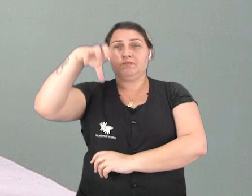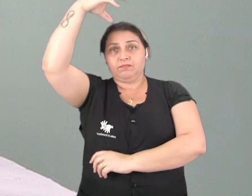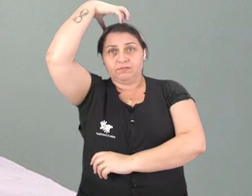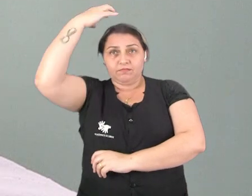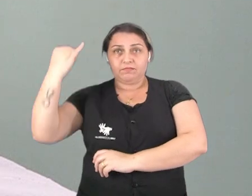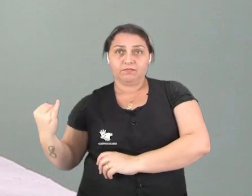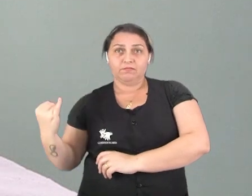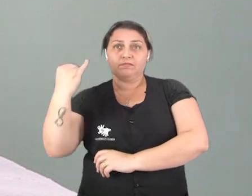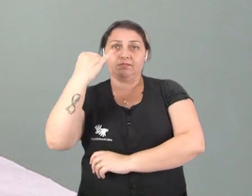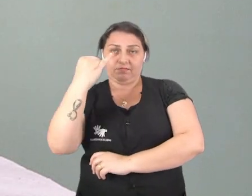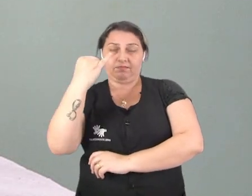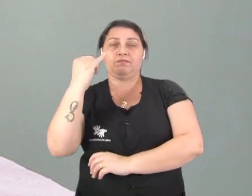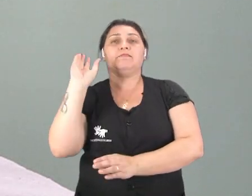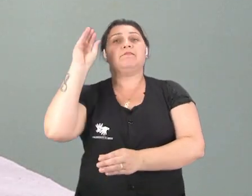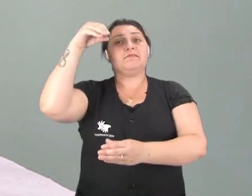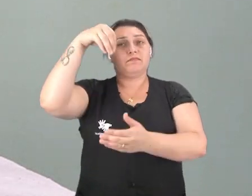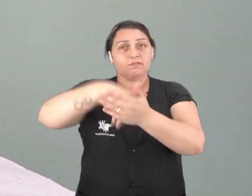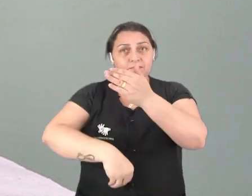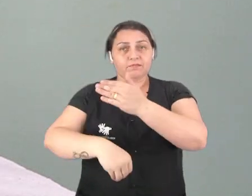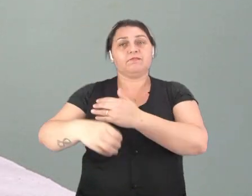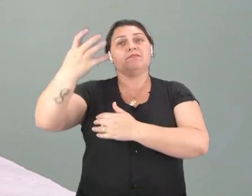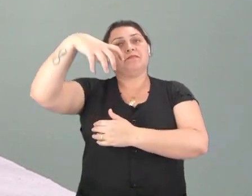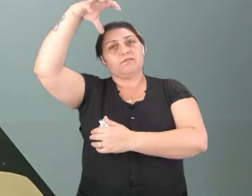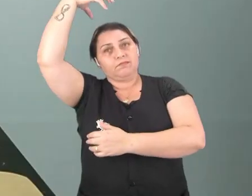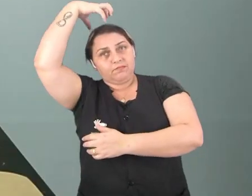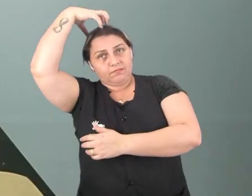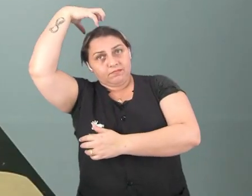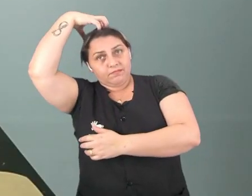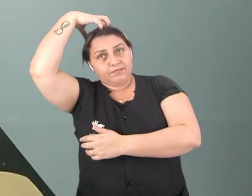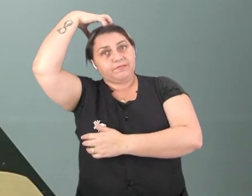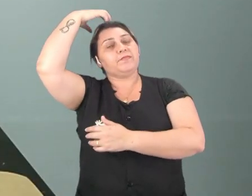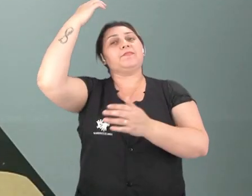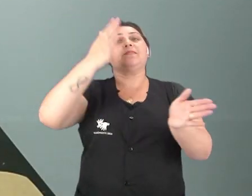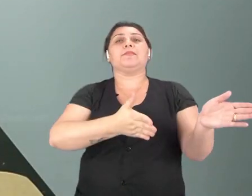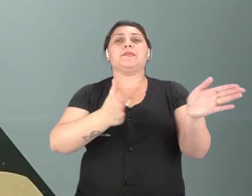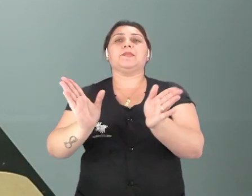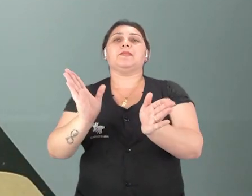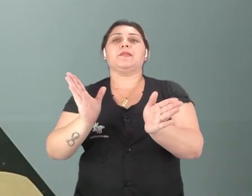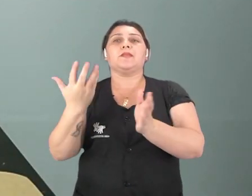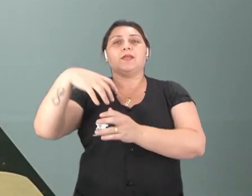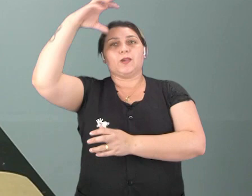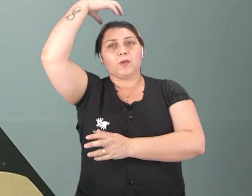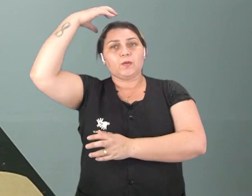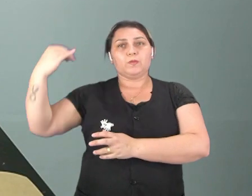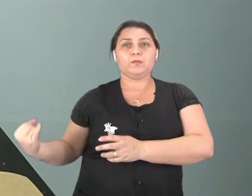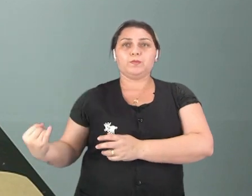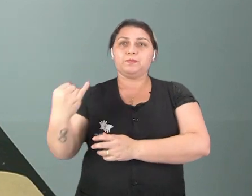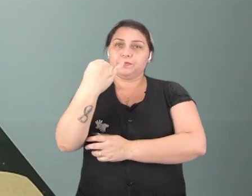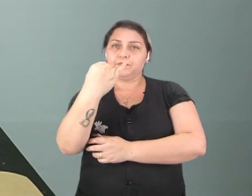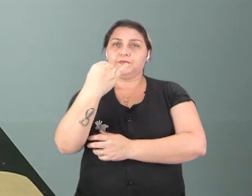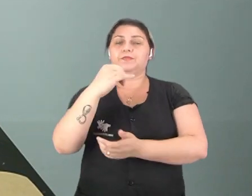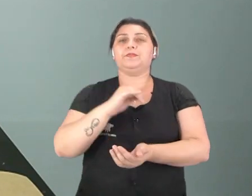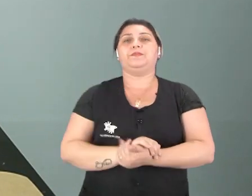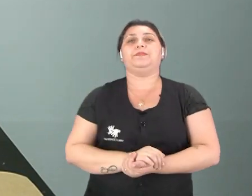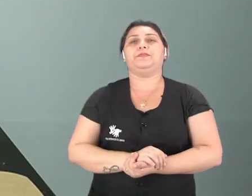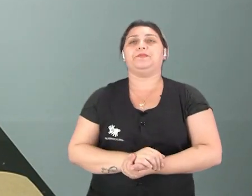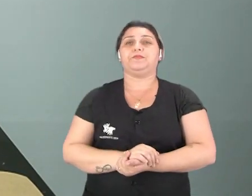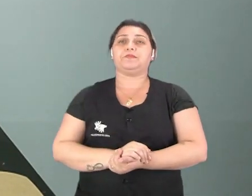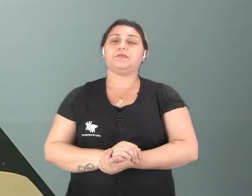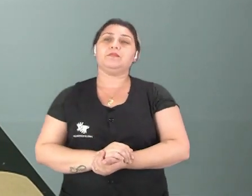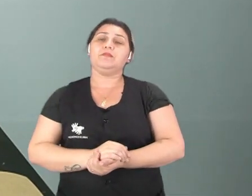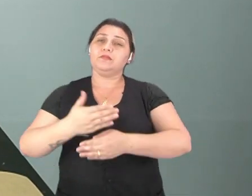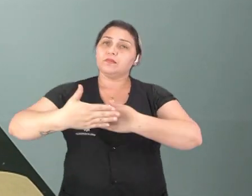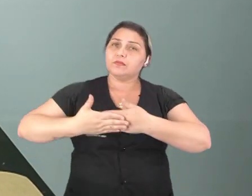tudo dentro da monarquia, né? Nesse período imperial, ele